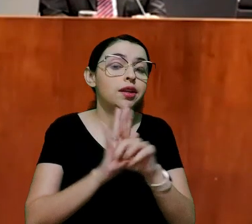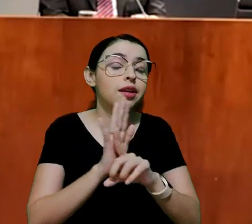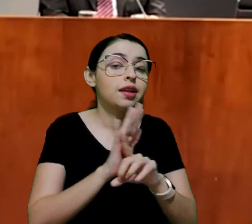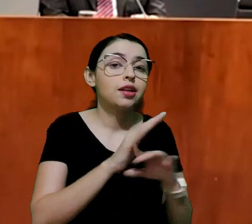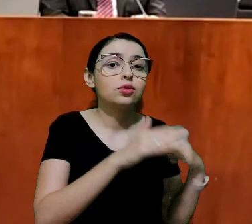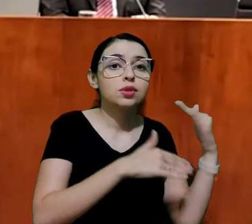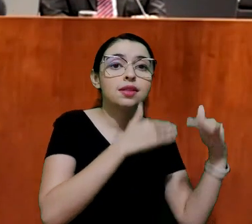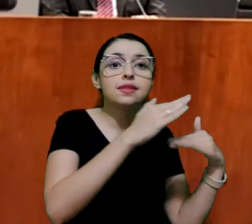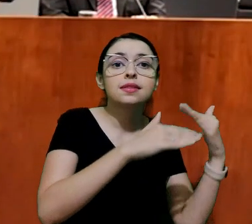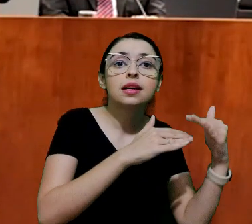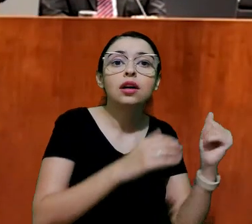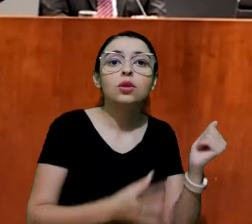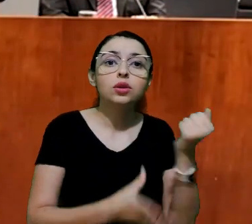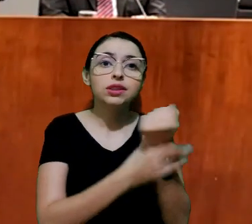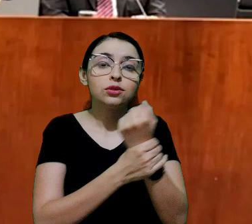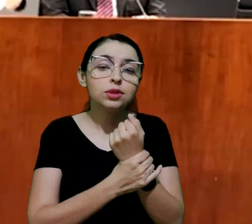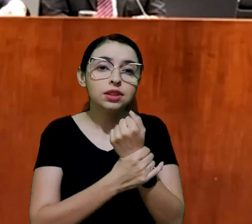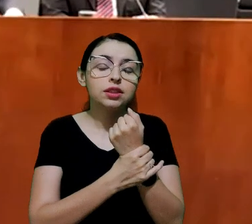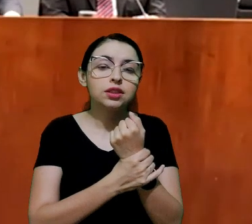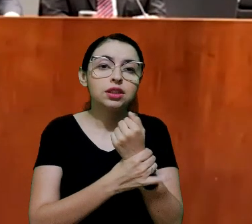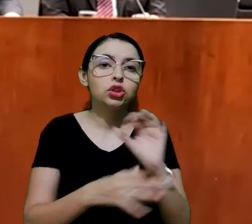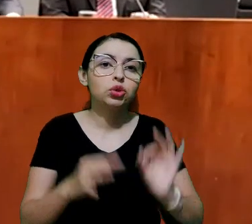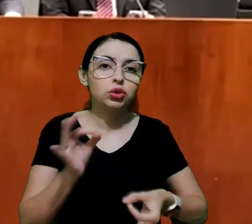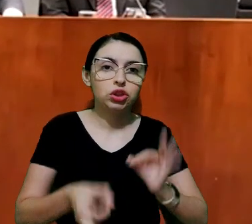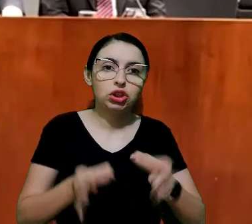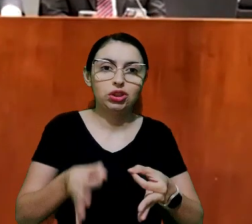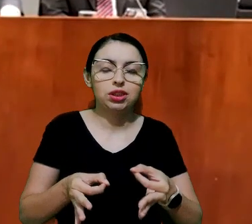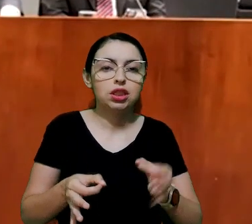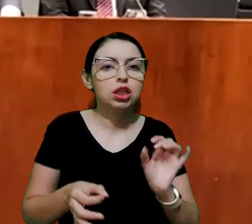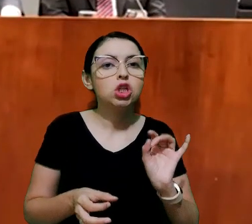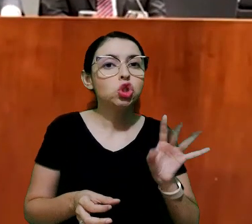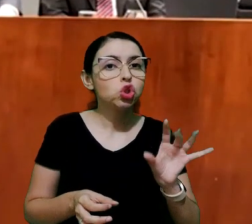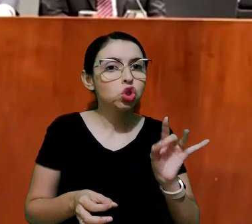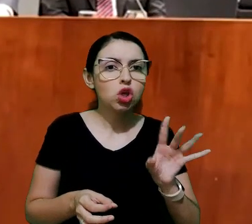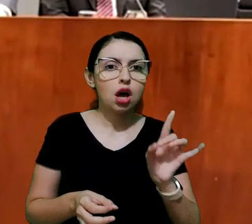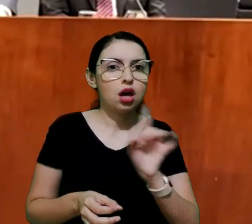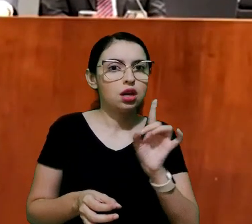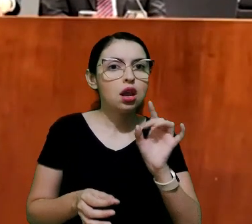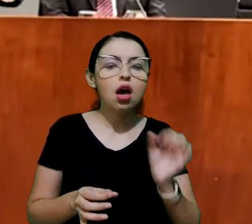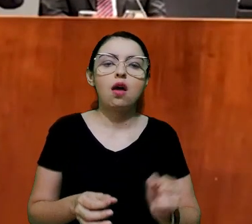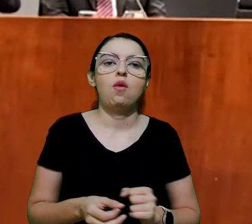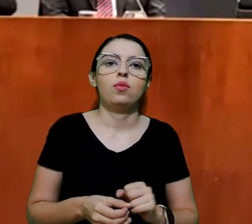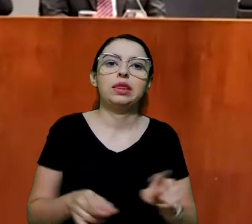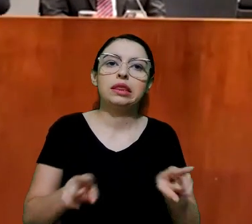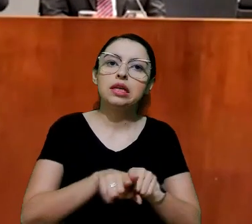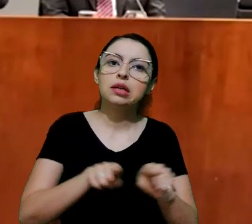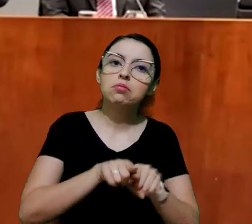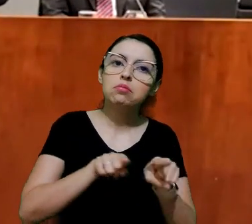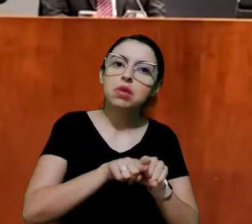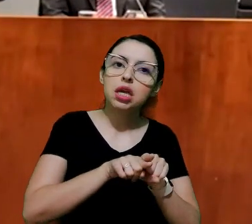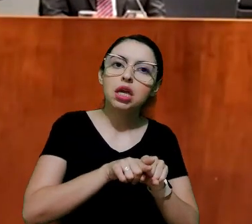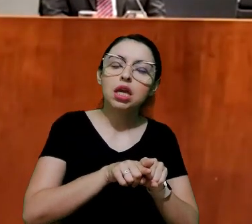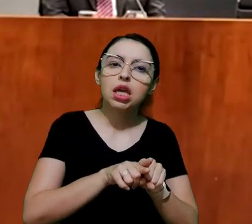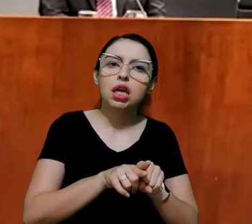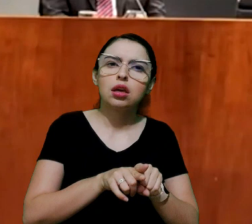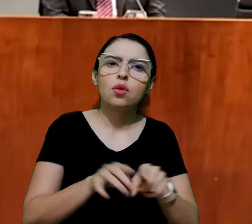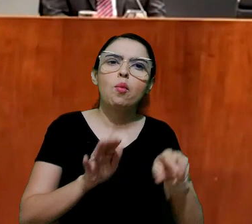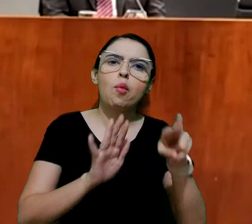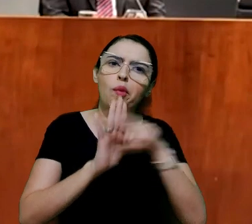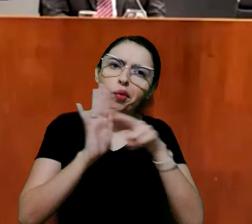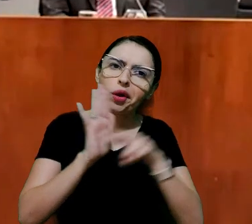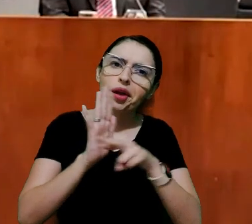E não é a segurança só das relações de sucessão, mas também das relações obrigacionais e